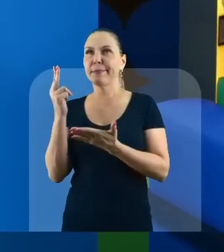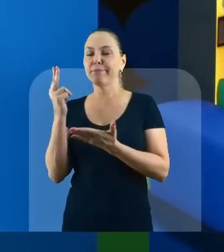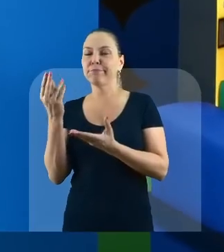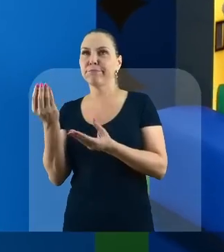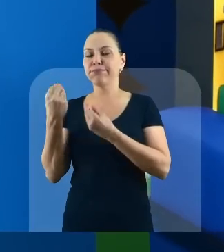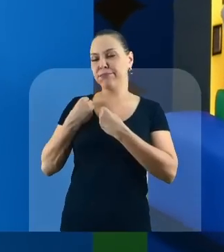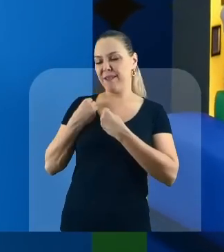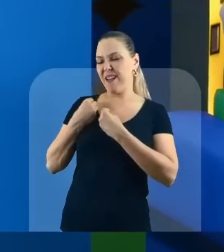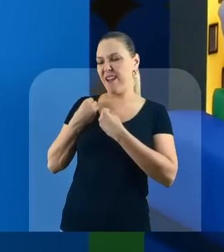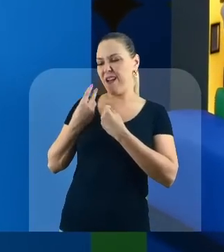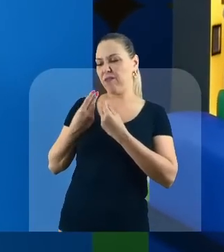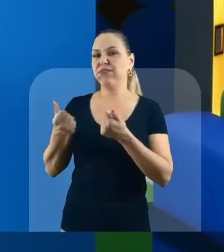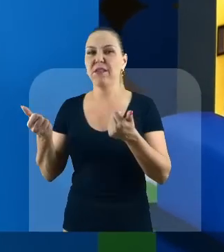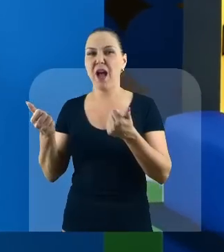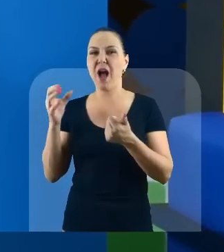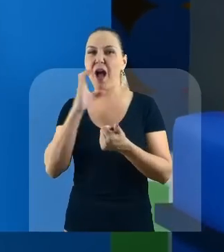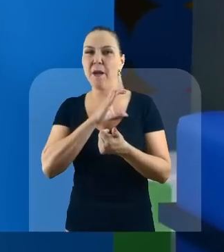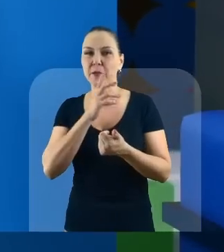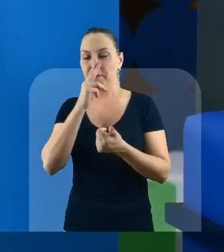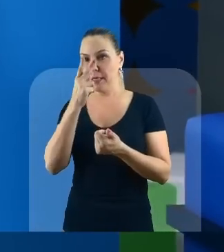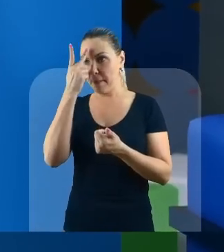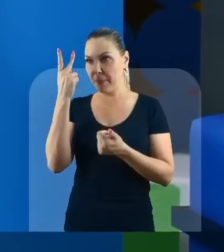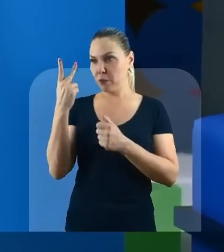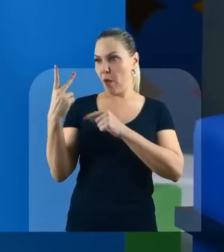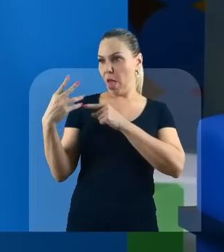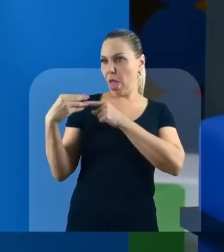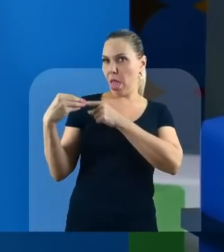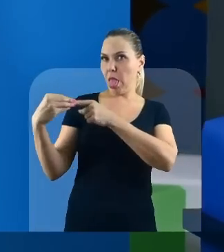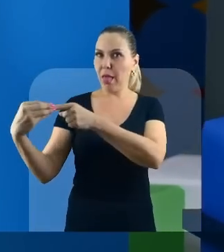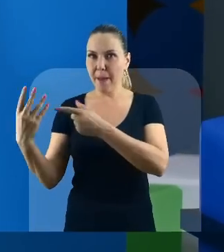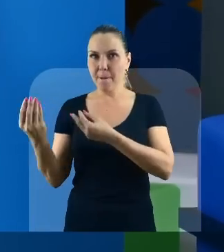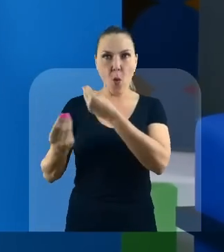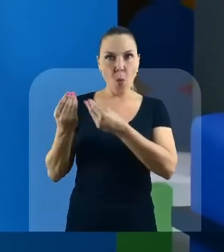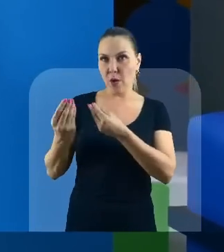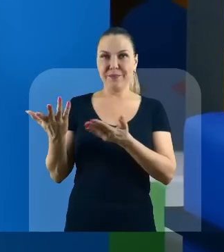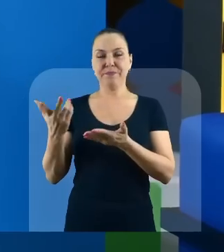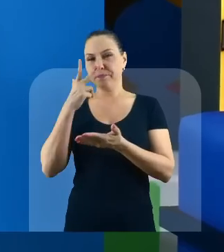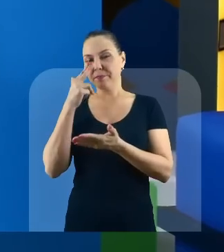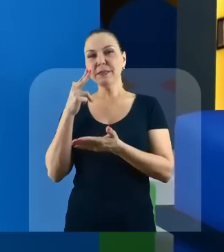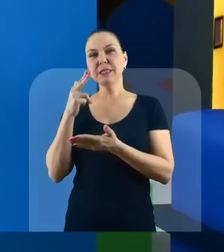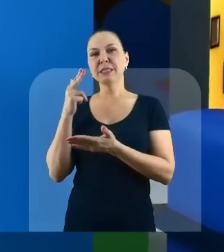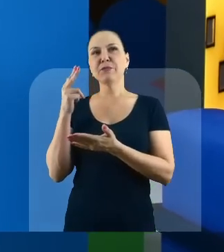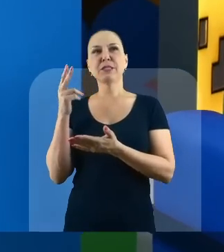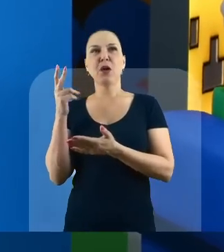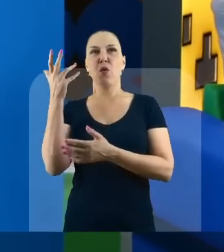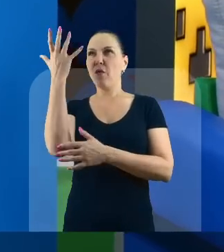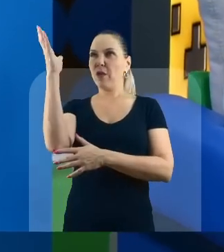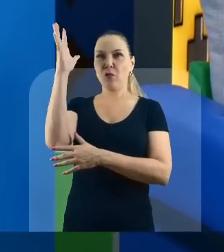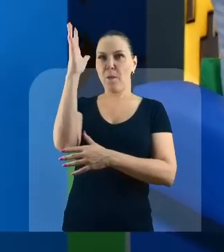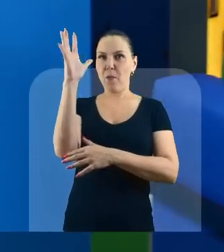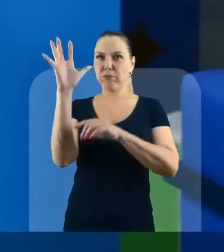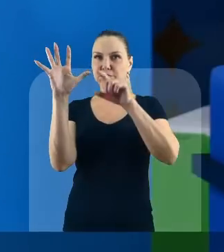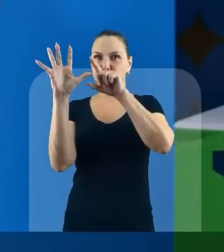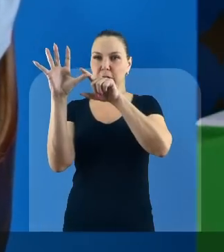recompensas rápidas, o pessoal vai te levando. Minha mãe falava uma coisa muito interessante, ela falava assim, olha, se você anda no topo de uma colina, né, preste atenção